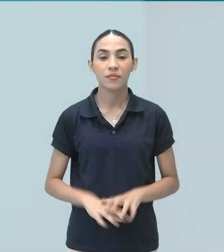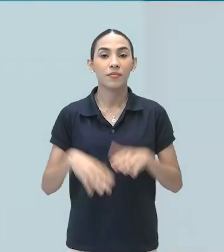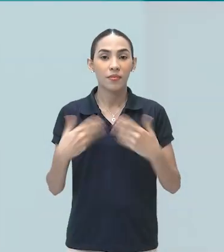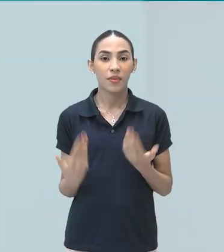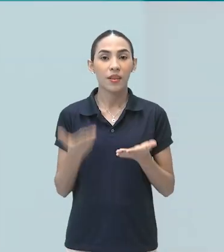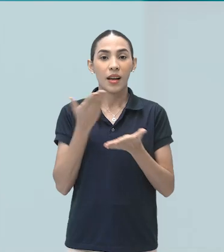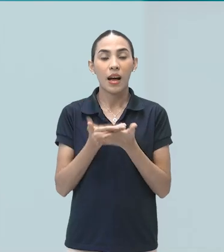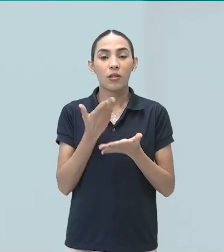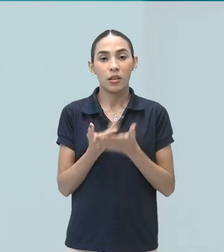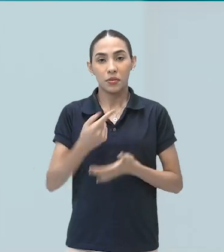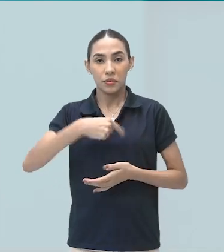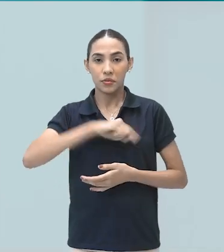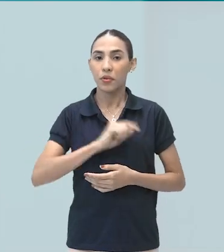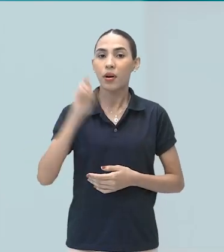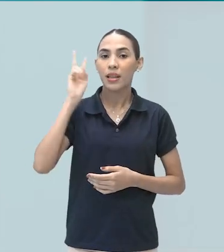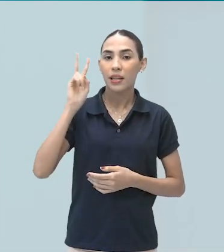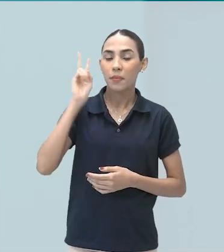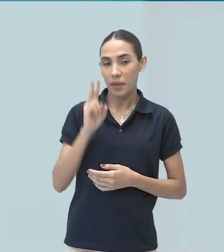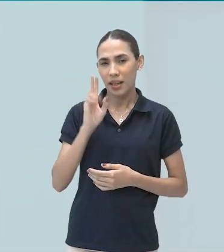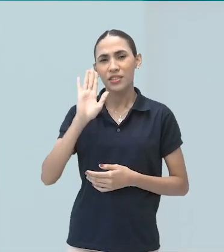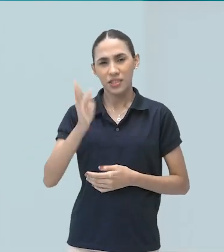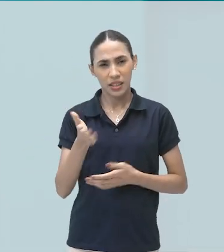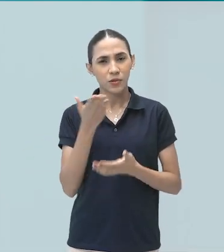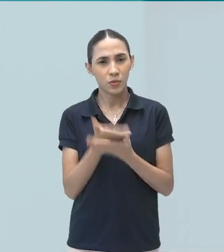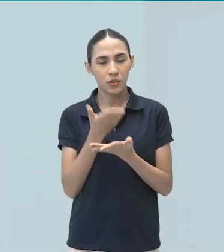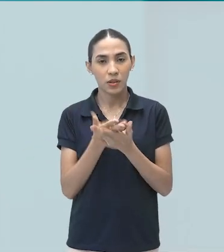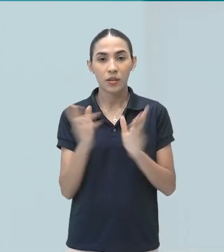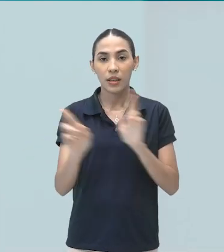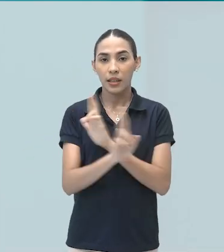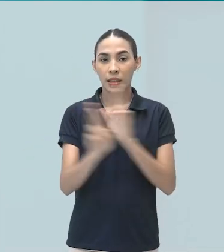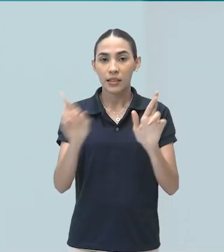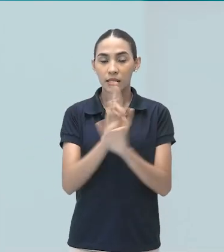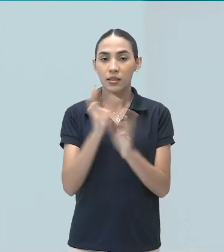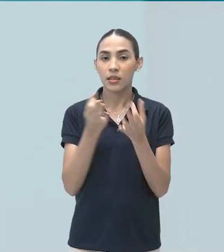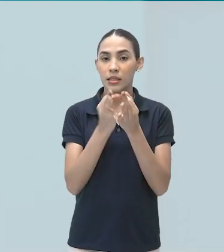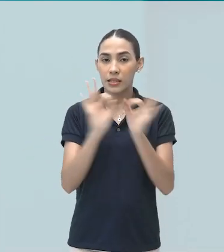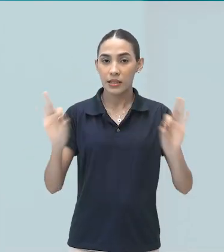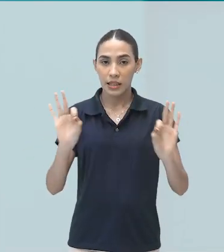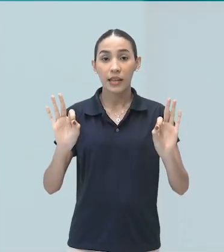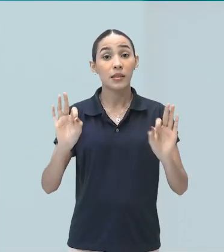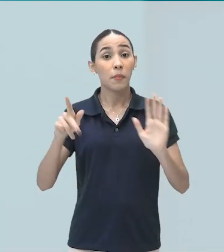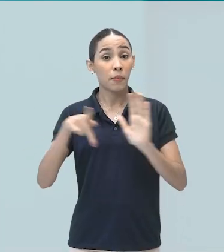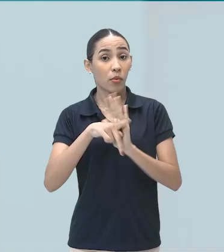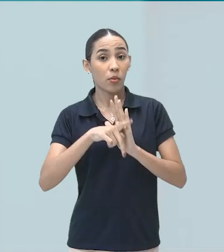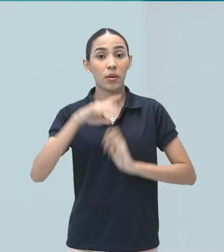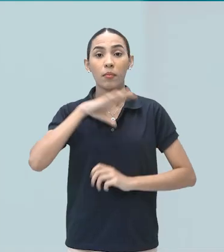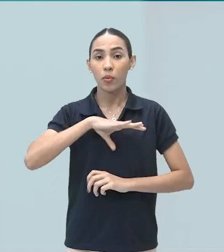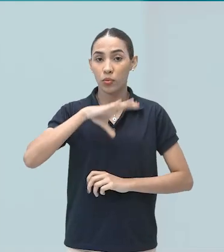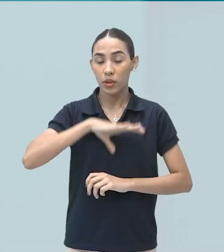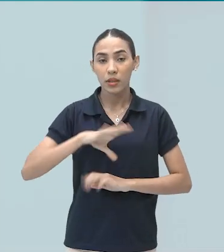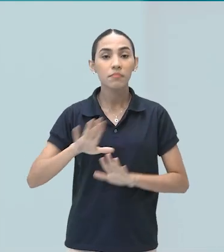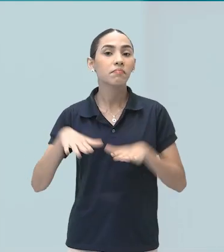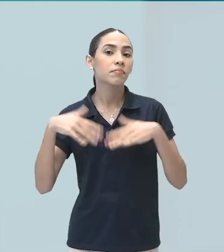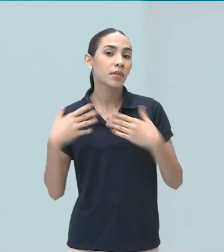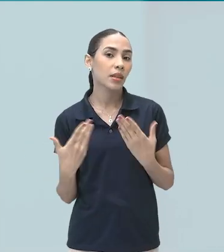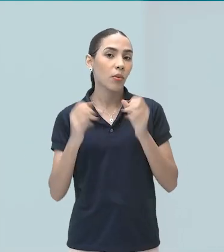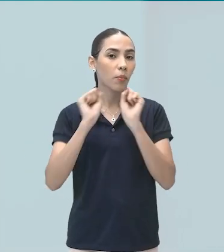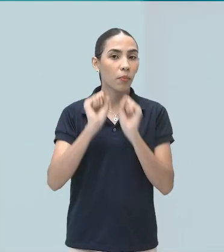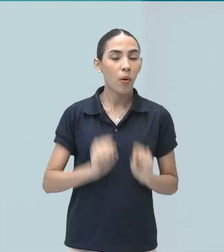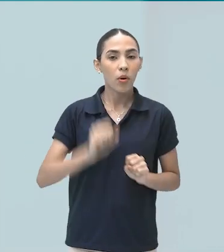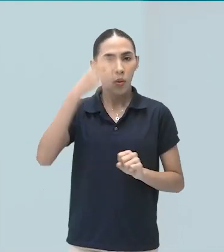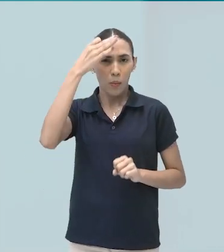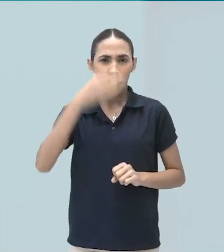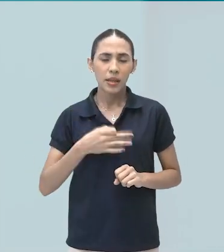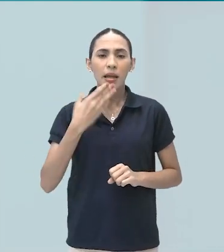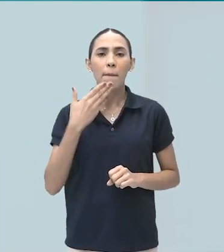Nesta aula, vamos relembrar aquilo que nós já estudamos relacionado à sintaxe da língua portuguesa. Então, para que a gente possa